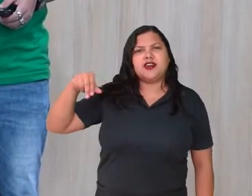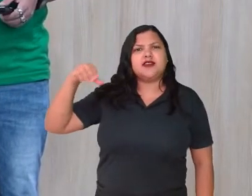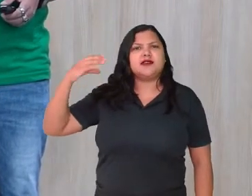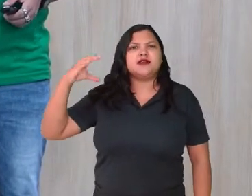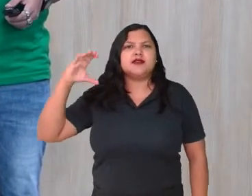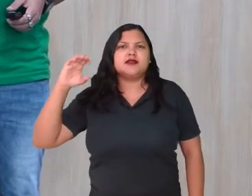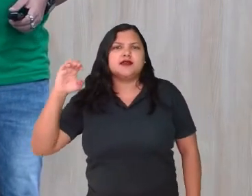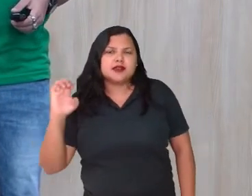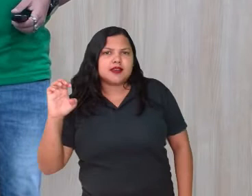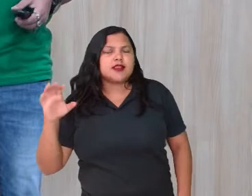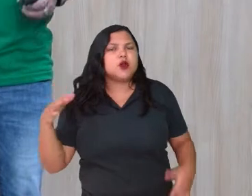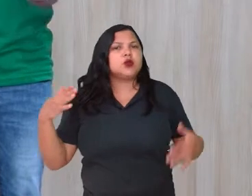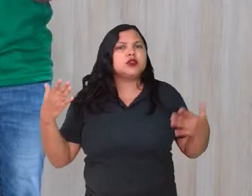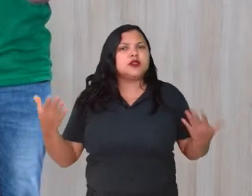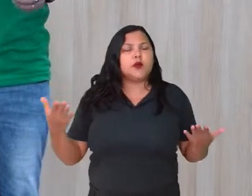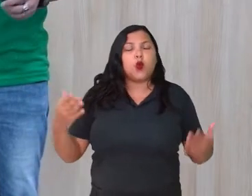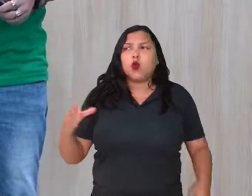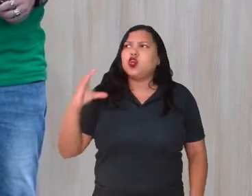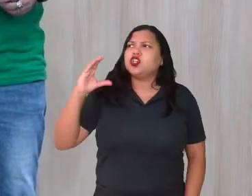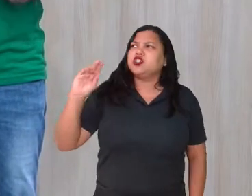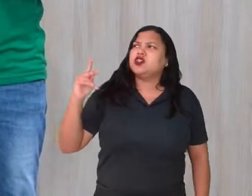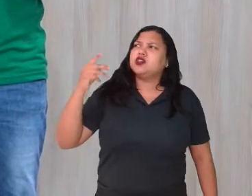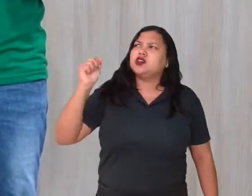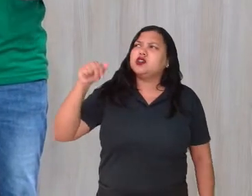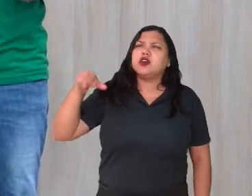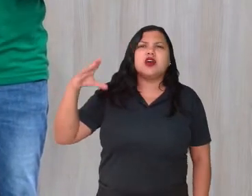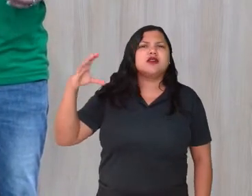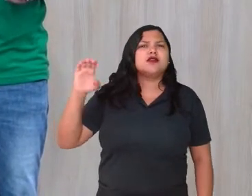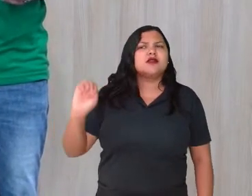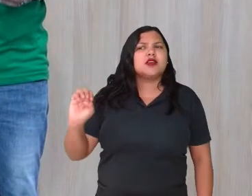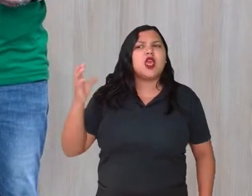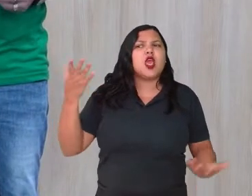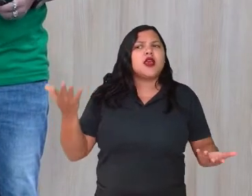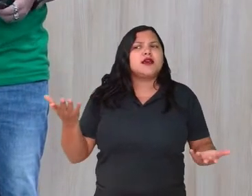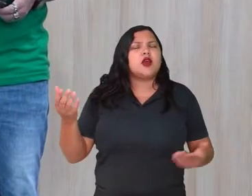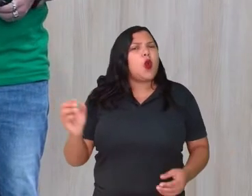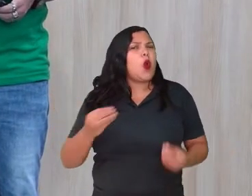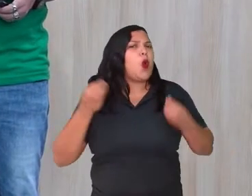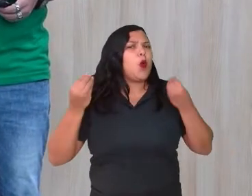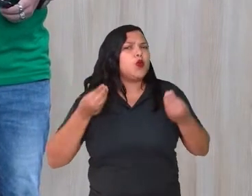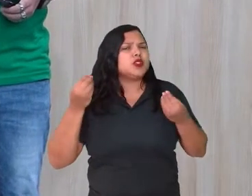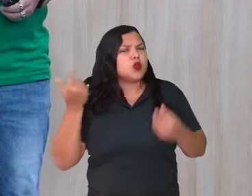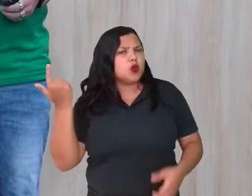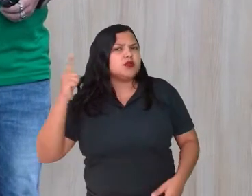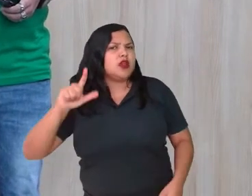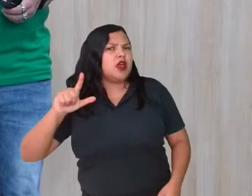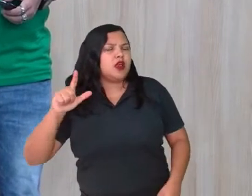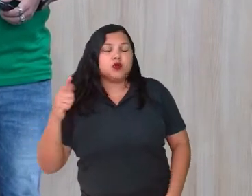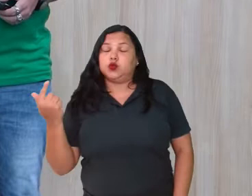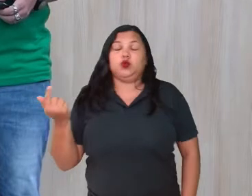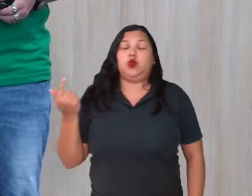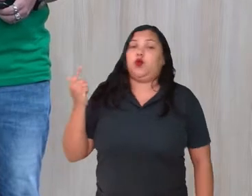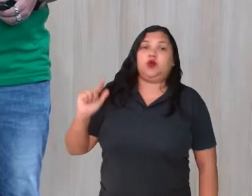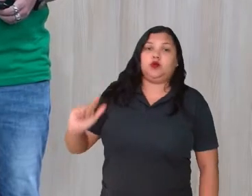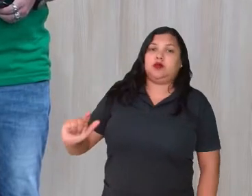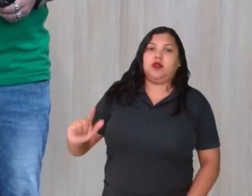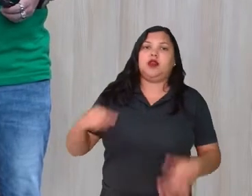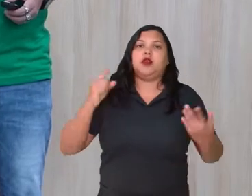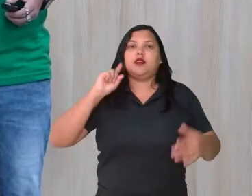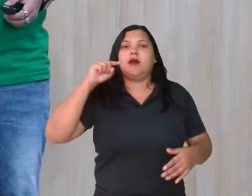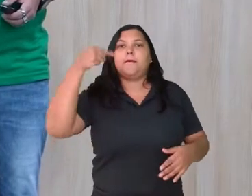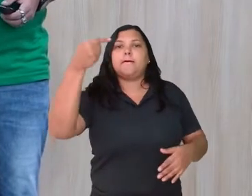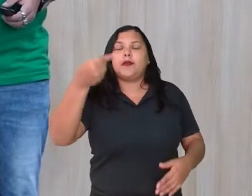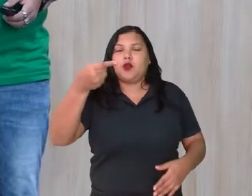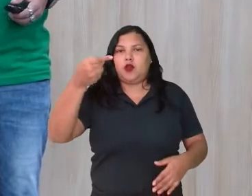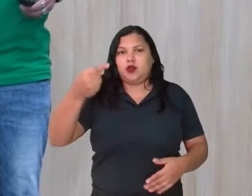acontecer ou não acontecer. E a gente vai tentar explorar um pouco dessas ideias para que na próxima aula a gente comece a